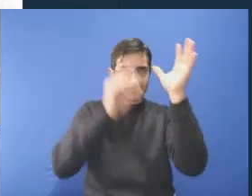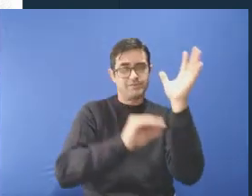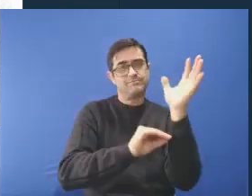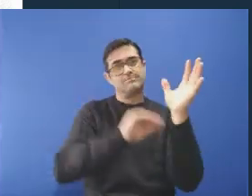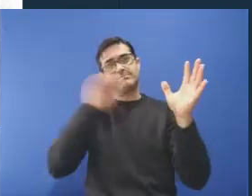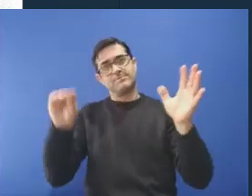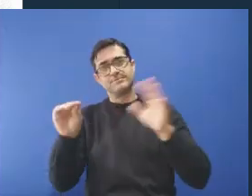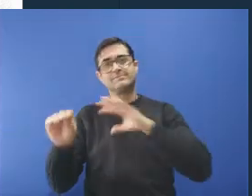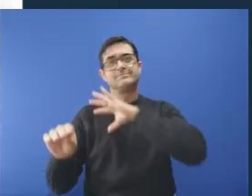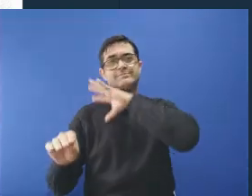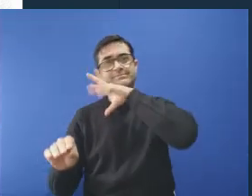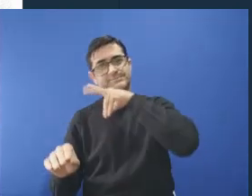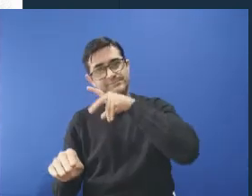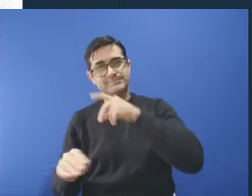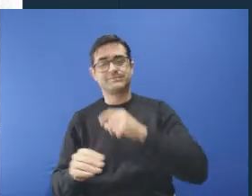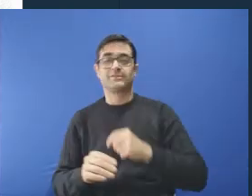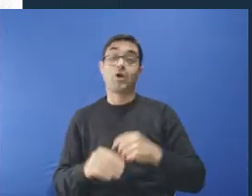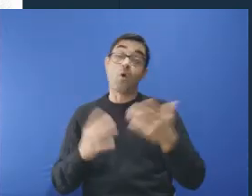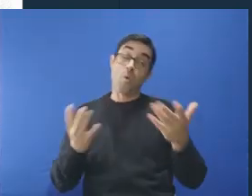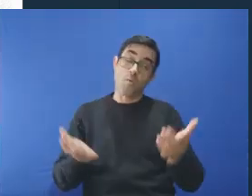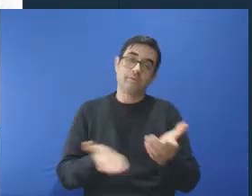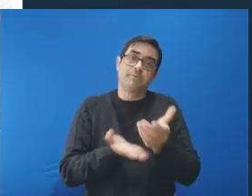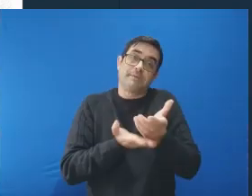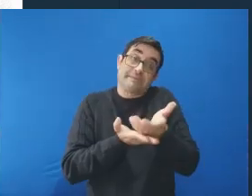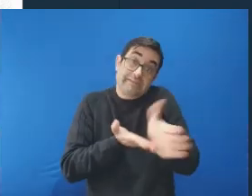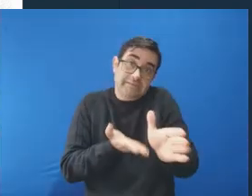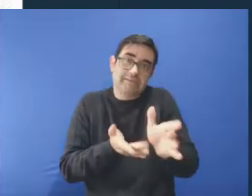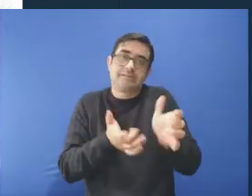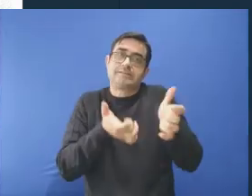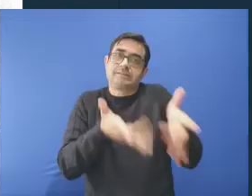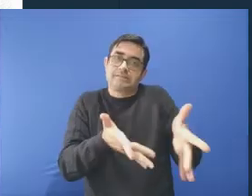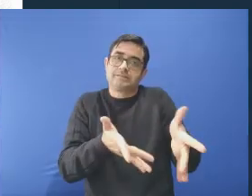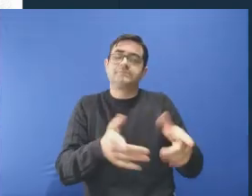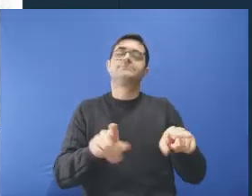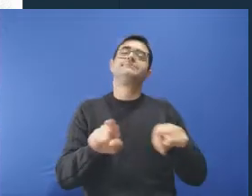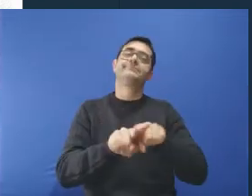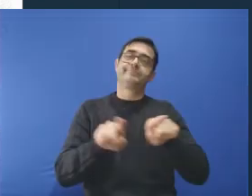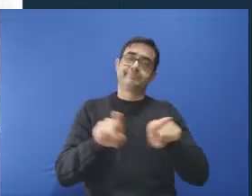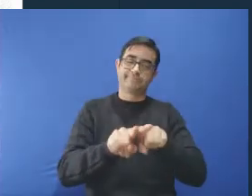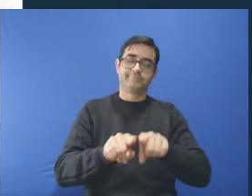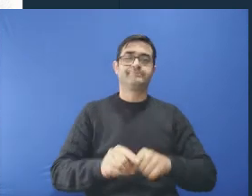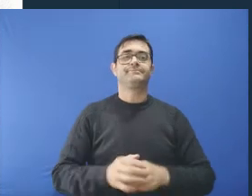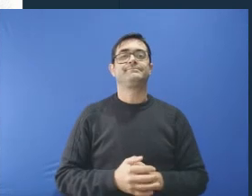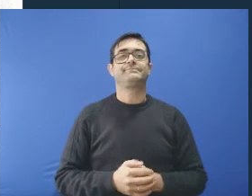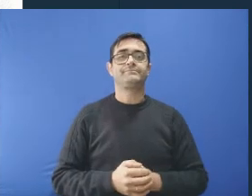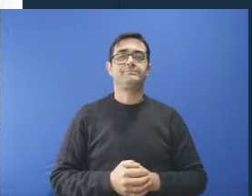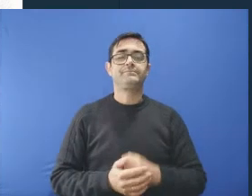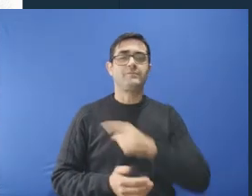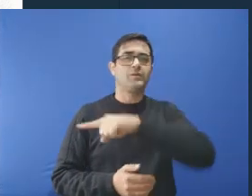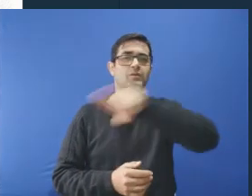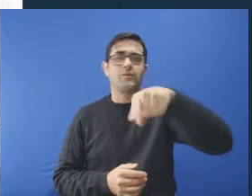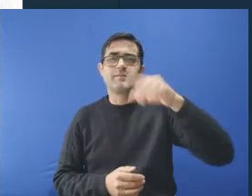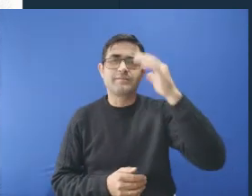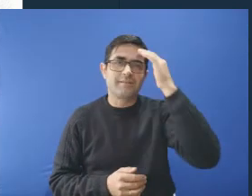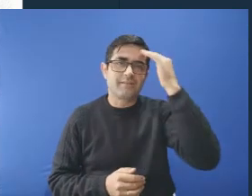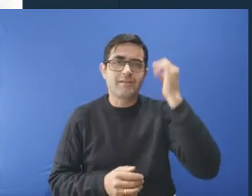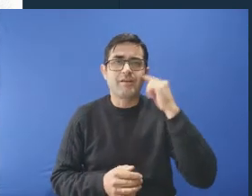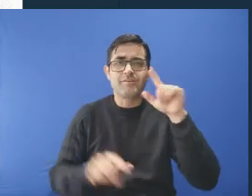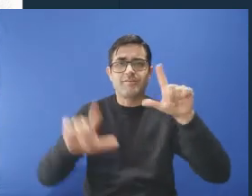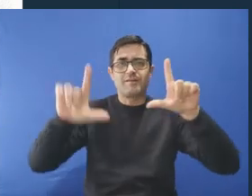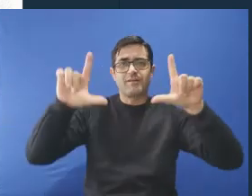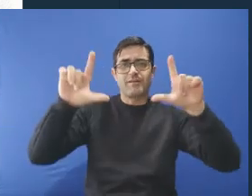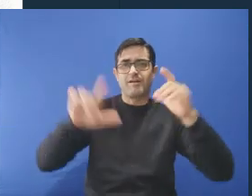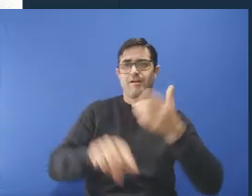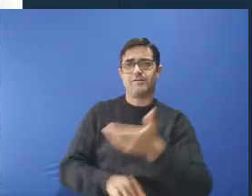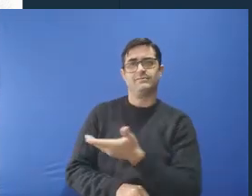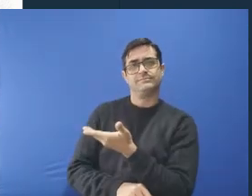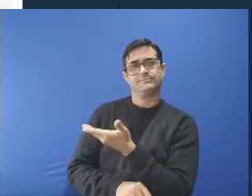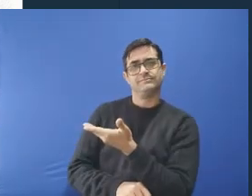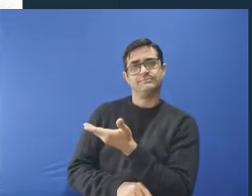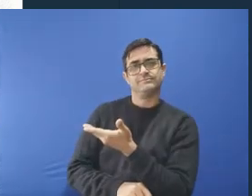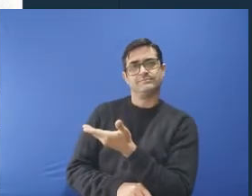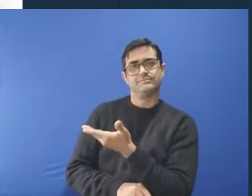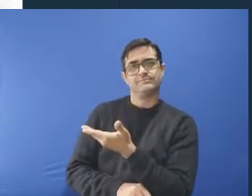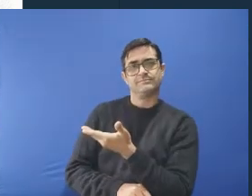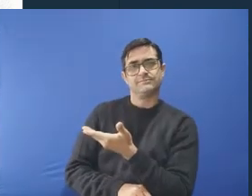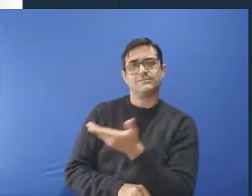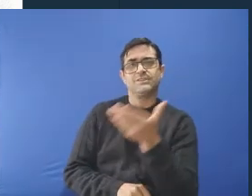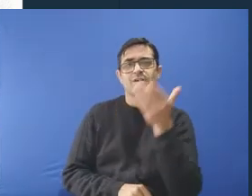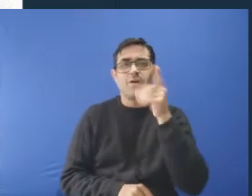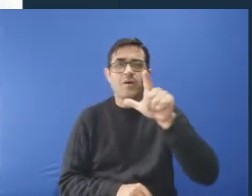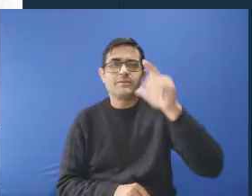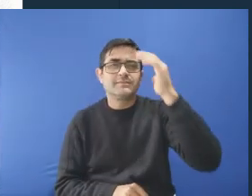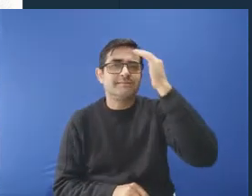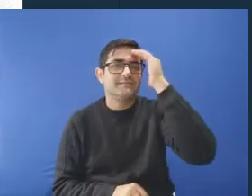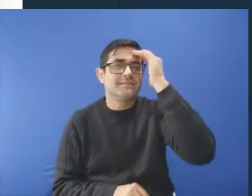aqui, a gente consegue entender por que que, por exemplo, os animais que são lá no topo da cadeia trófica,